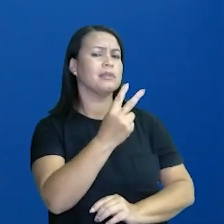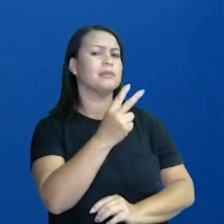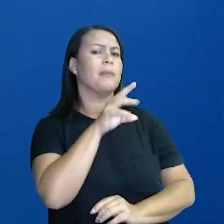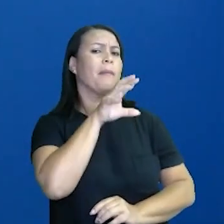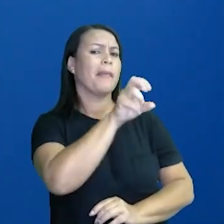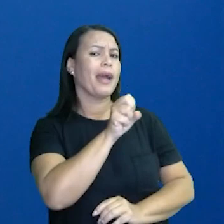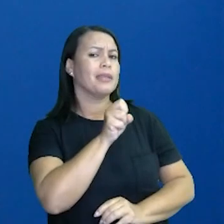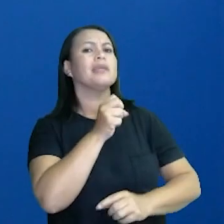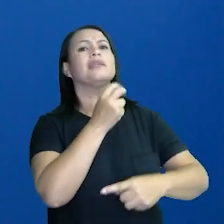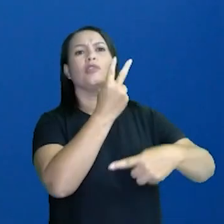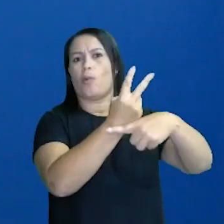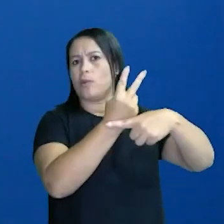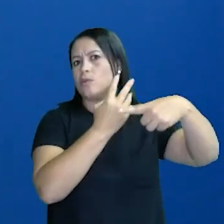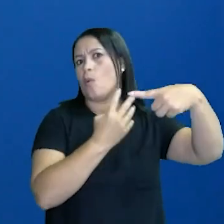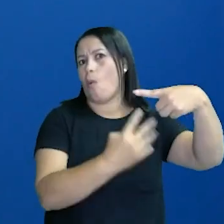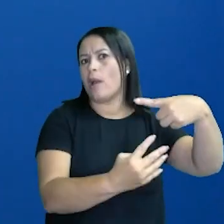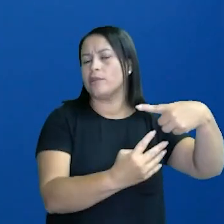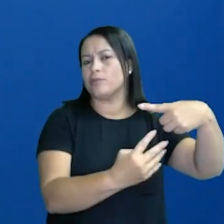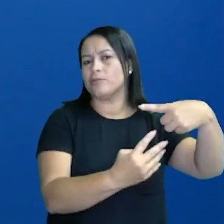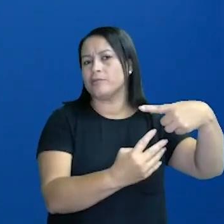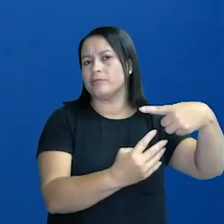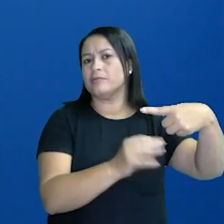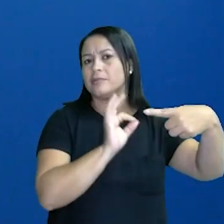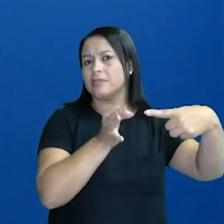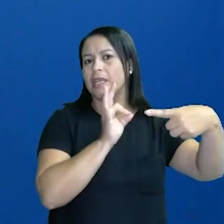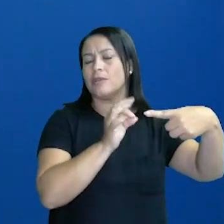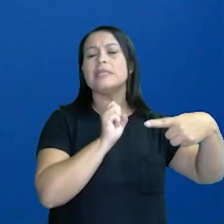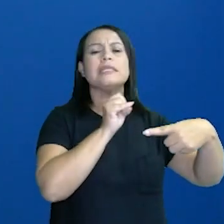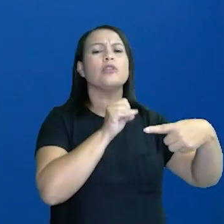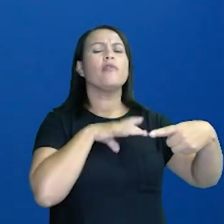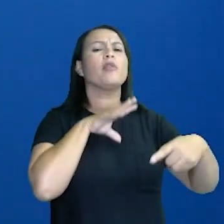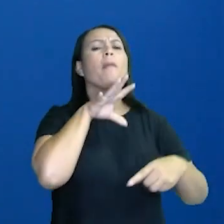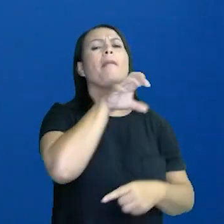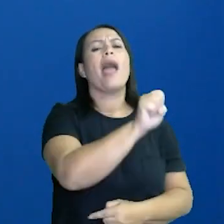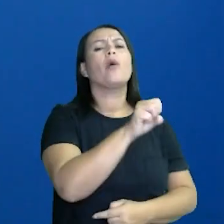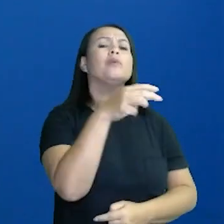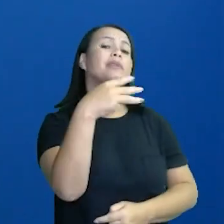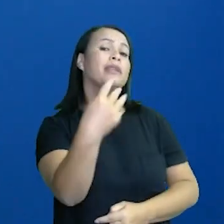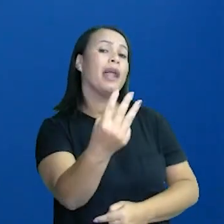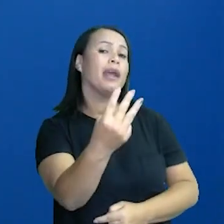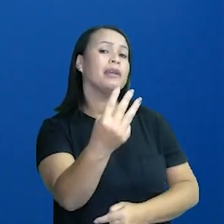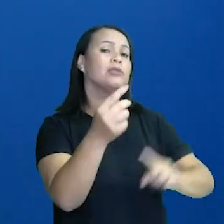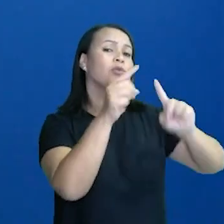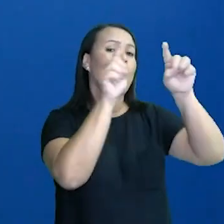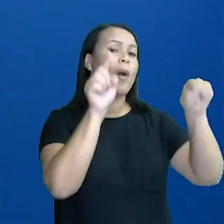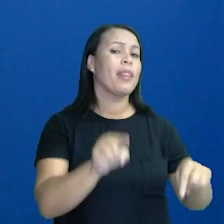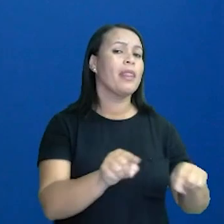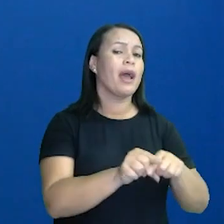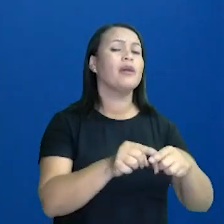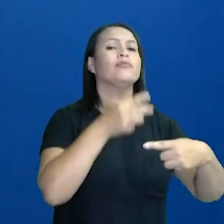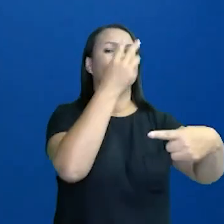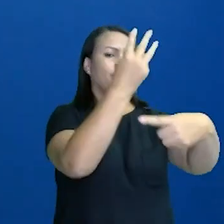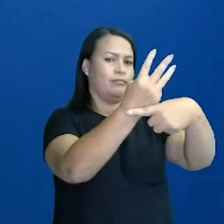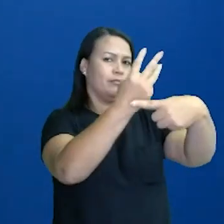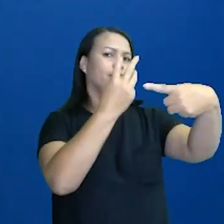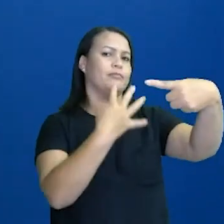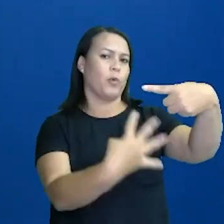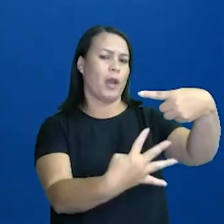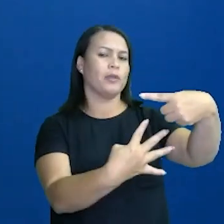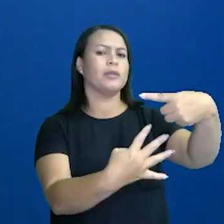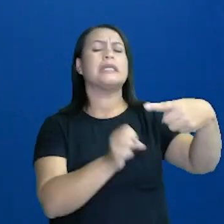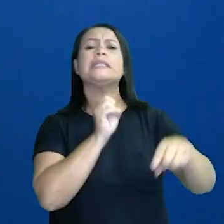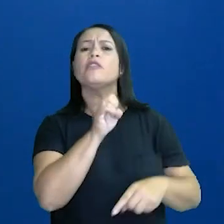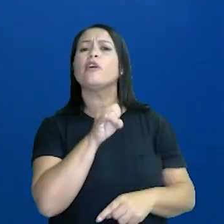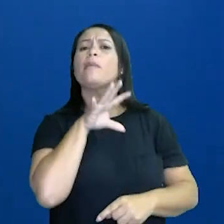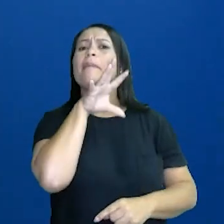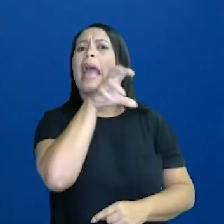ser como? 2/4, tá certo? Se eu tivesse pego 3 partes, como era que ia ficar? 3/4.